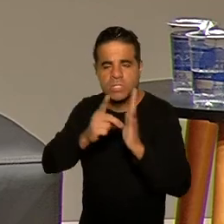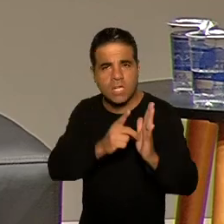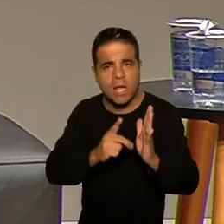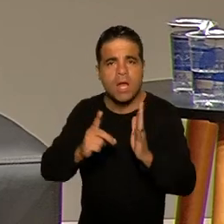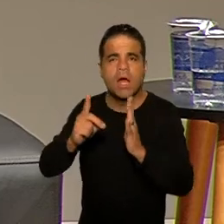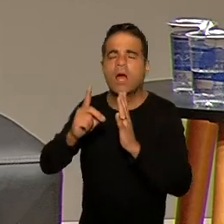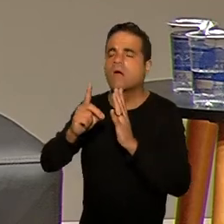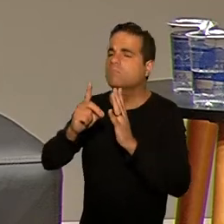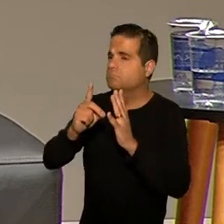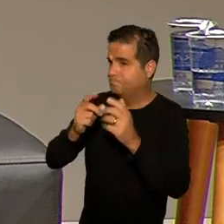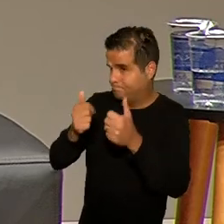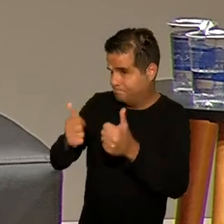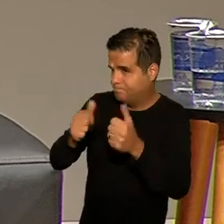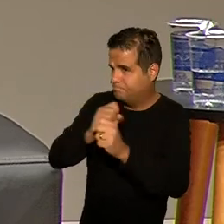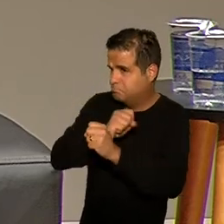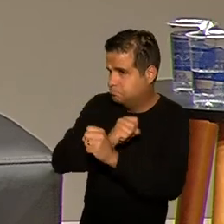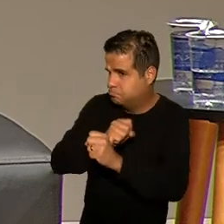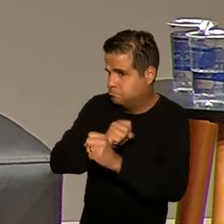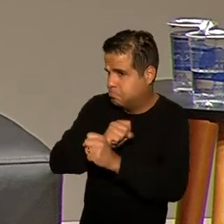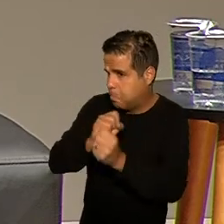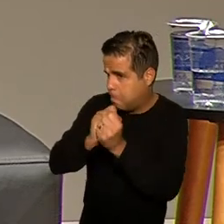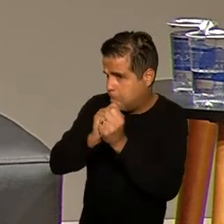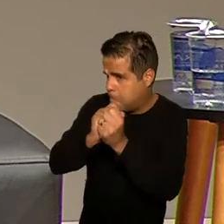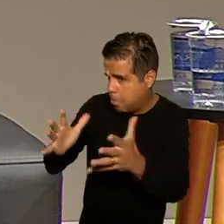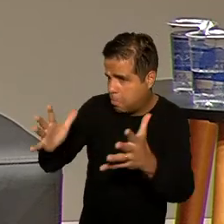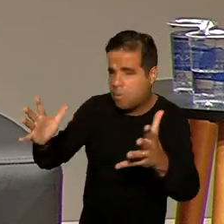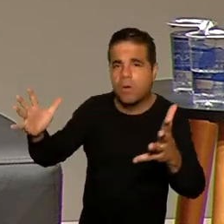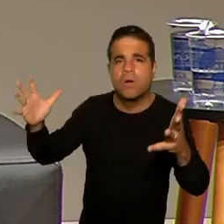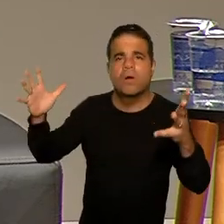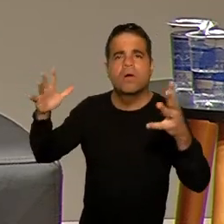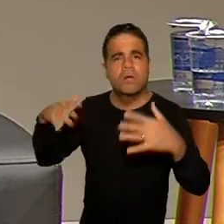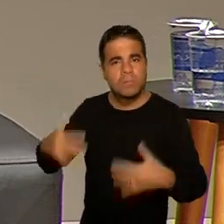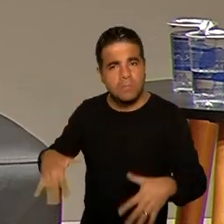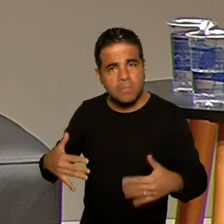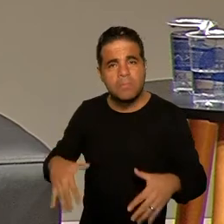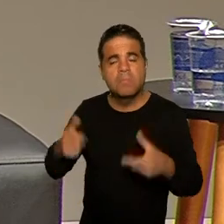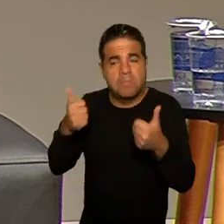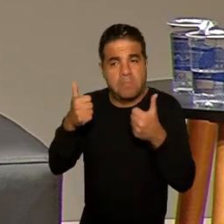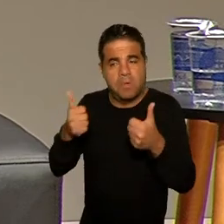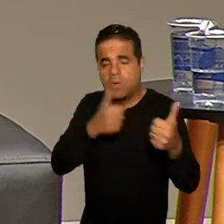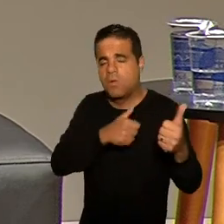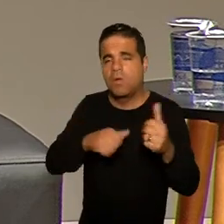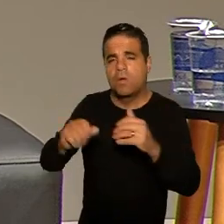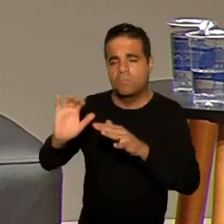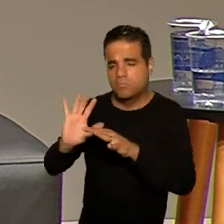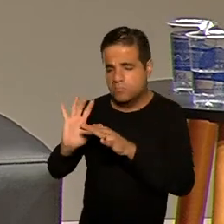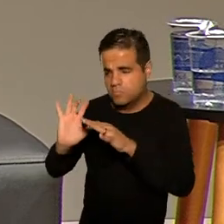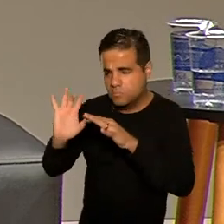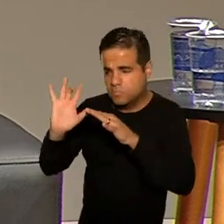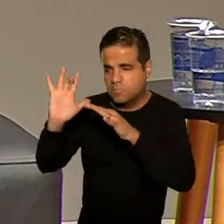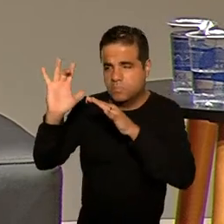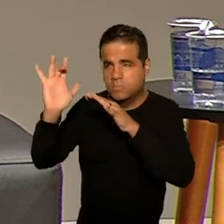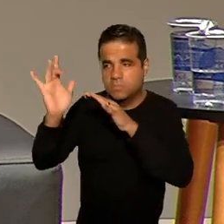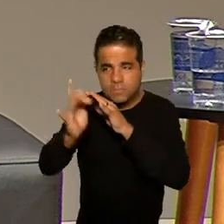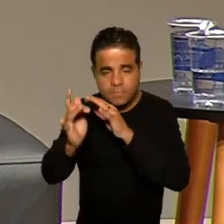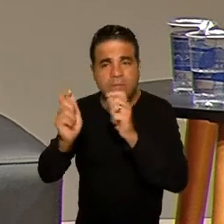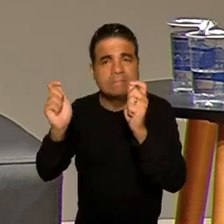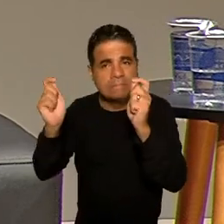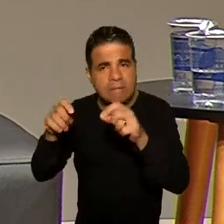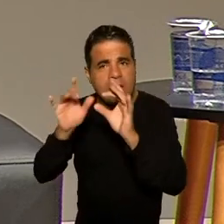fizeram com que explodisse e que bom né as próprias mídias sociais né